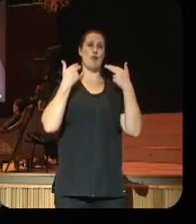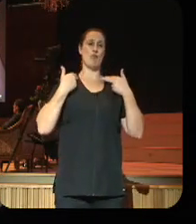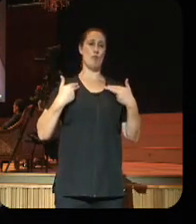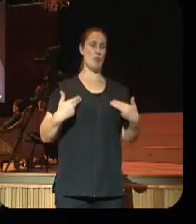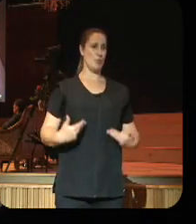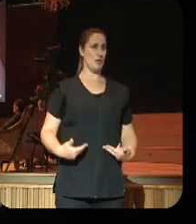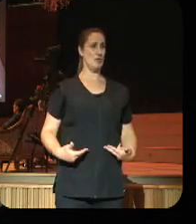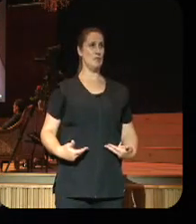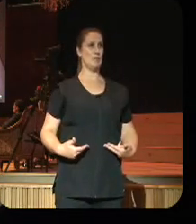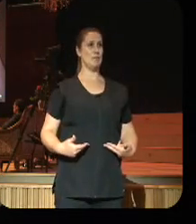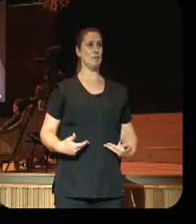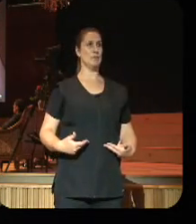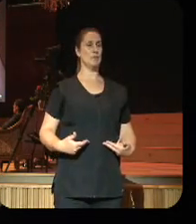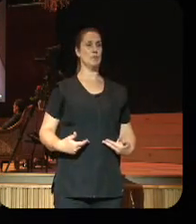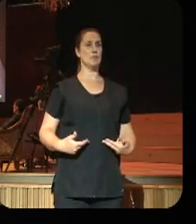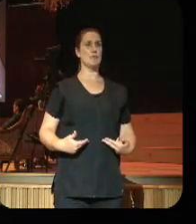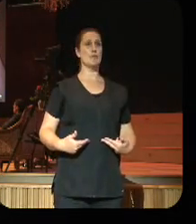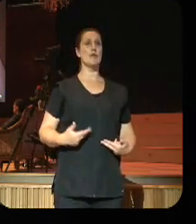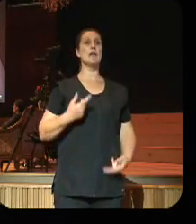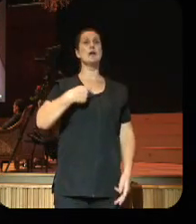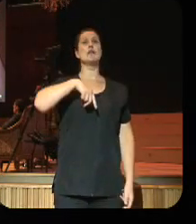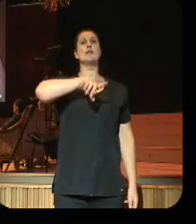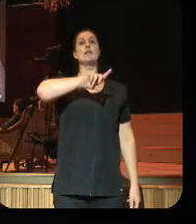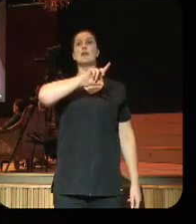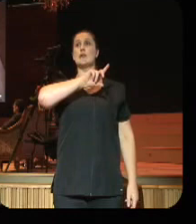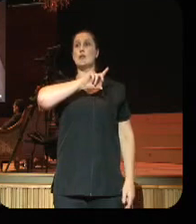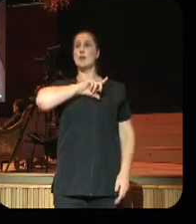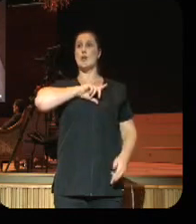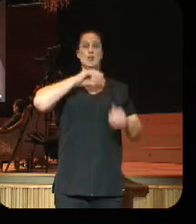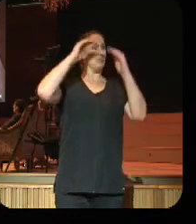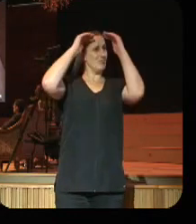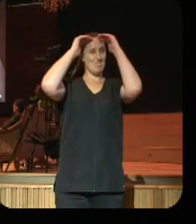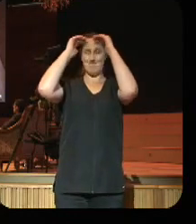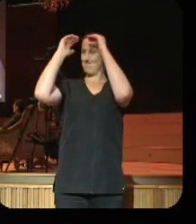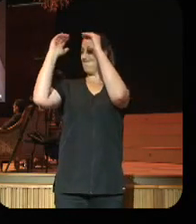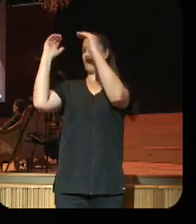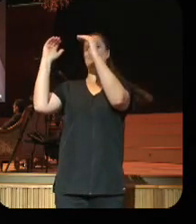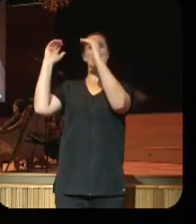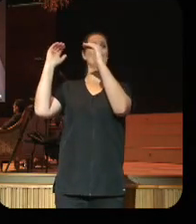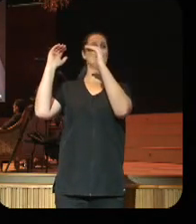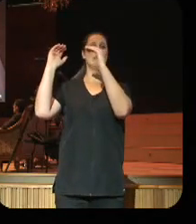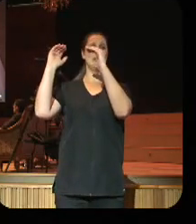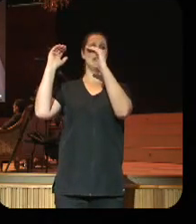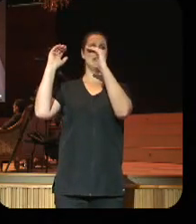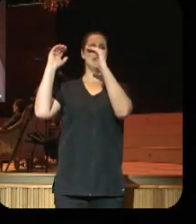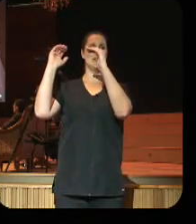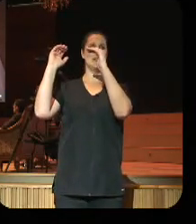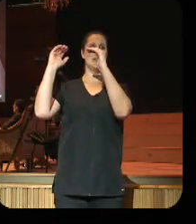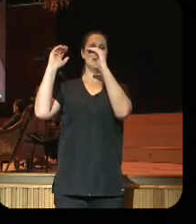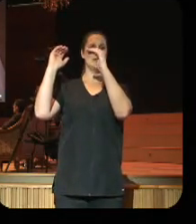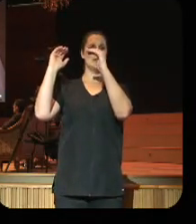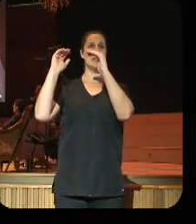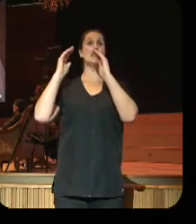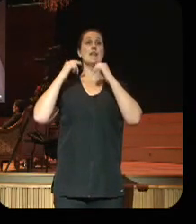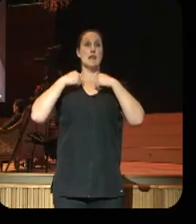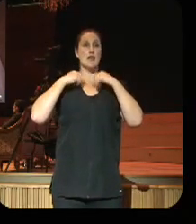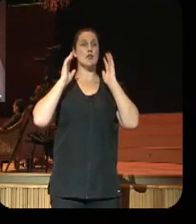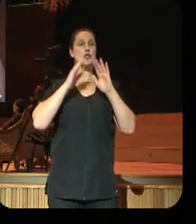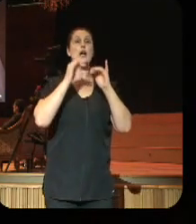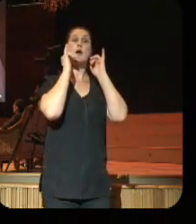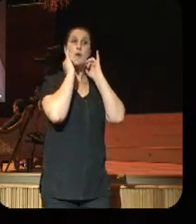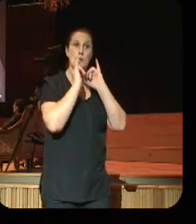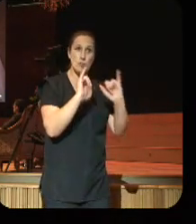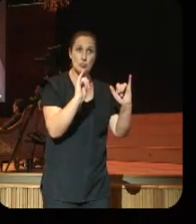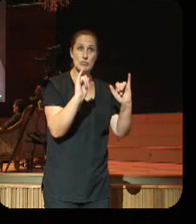humana. Nós somos rebeldes por natureza. Eu já contei essa história várias vezes, mas eu